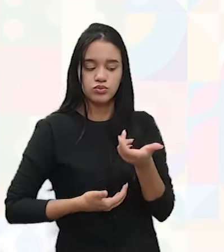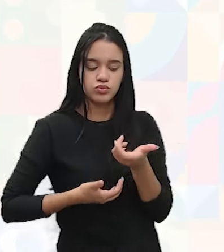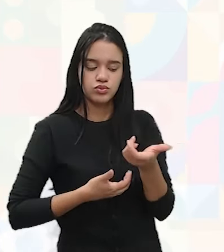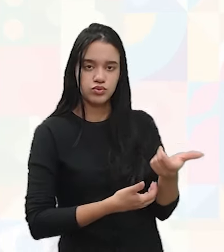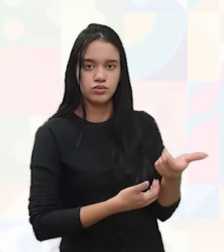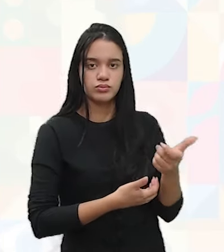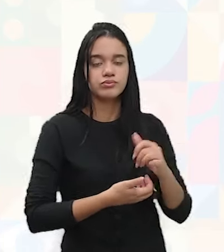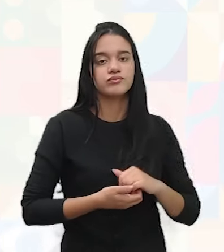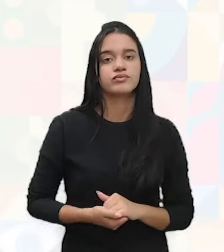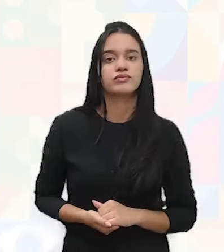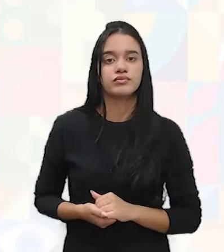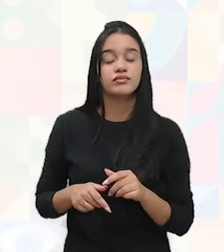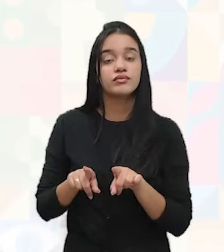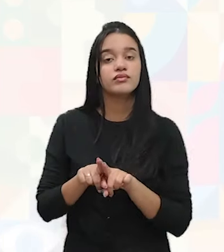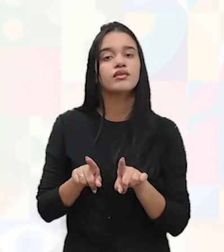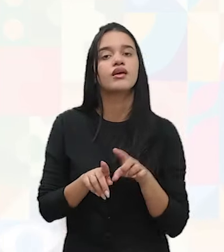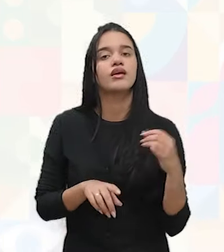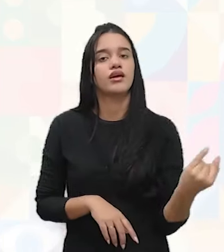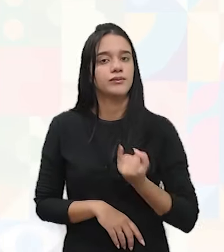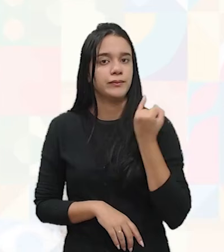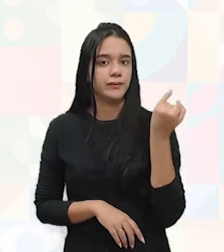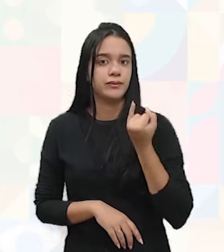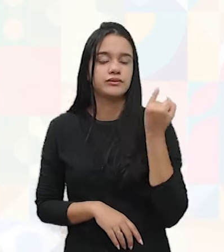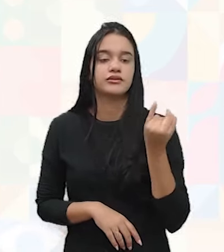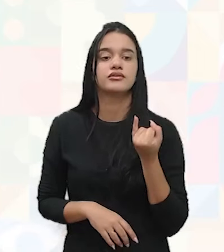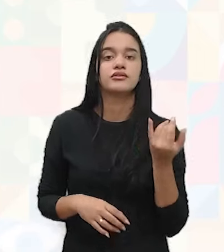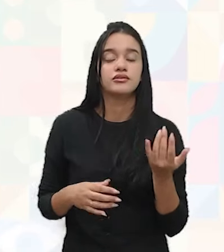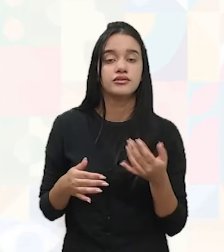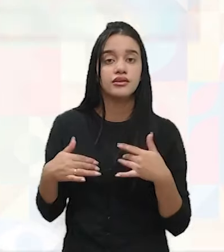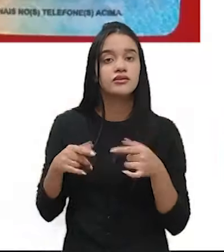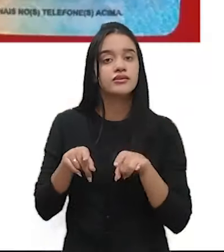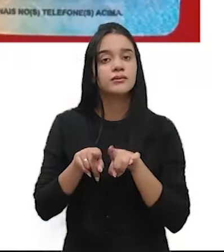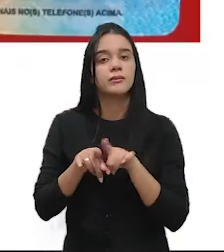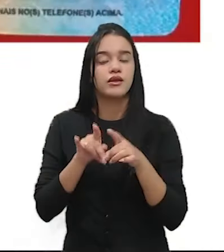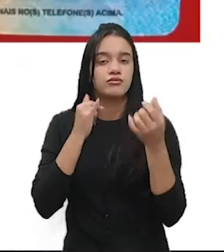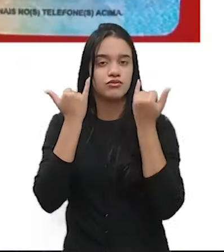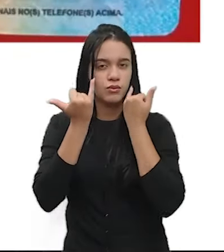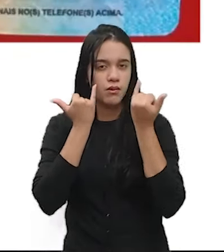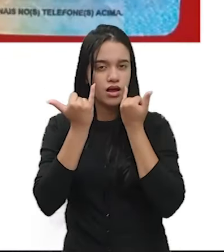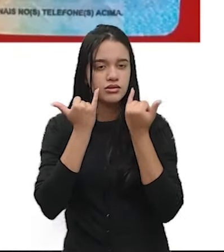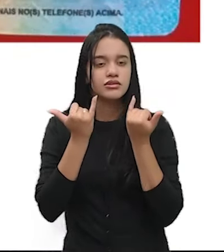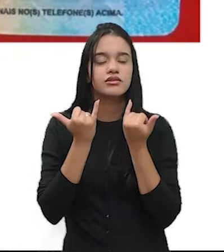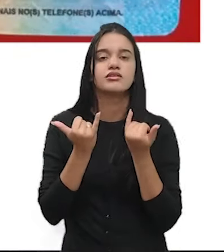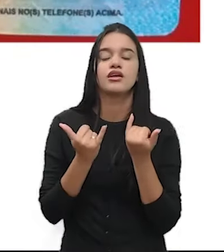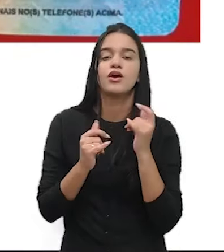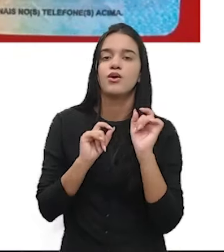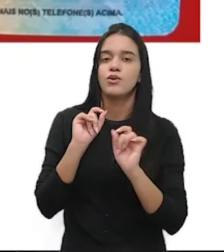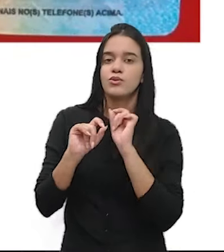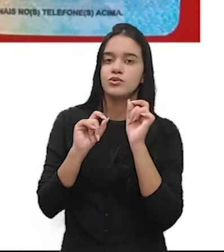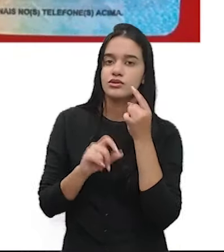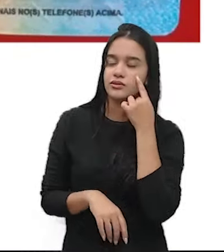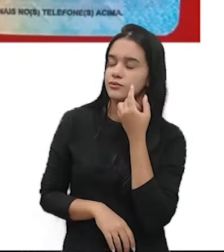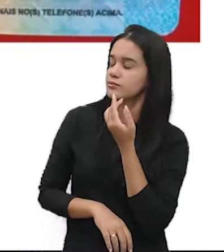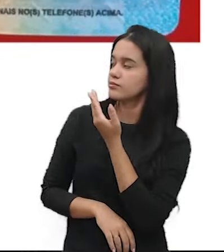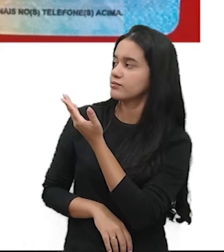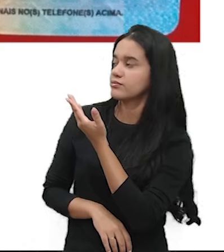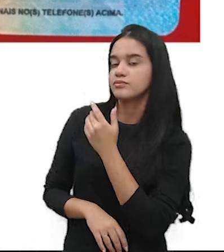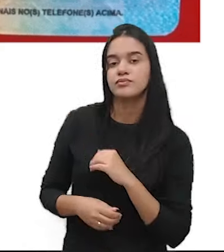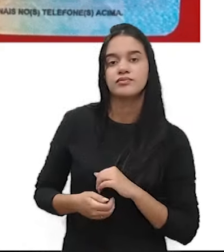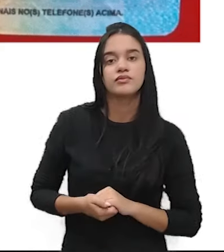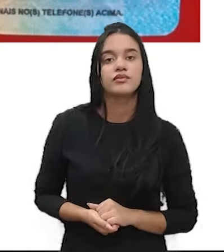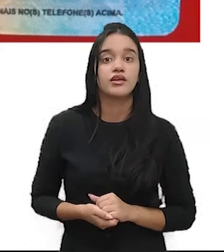informações que são de extrema importância além dessas informações ele também traz informações adicionais que é a questão da